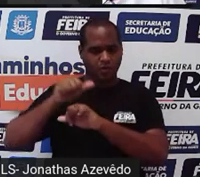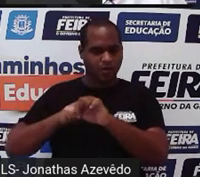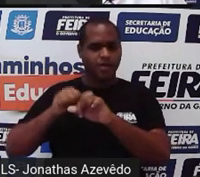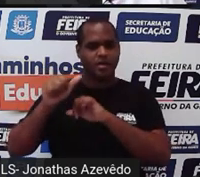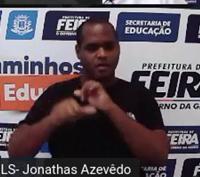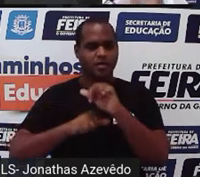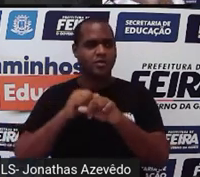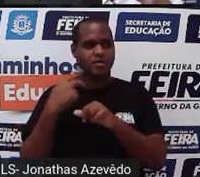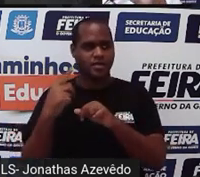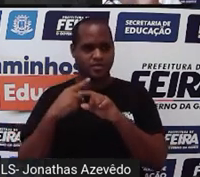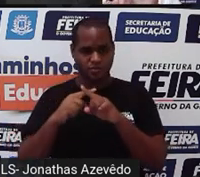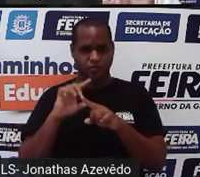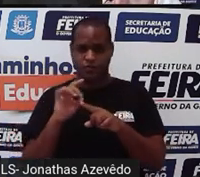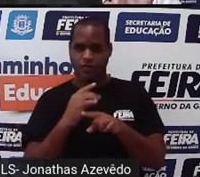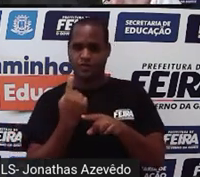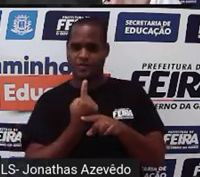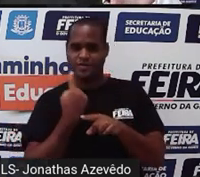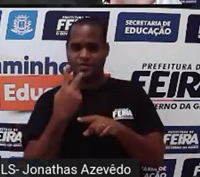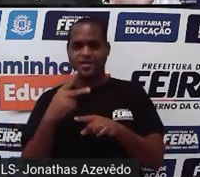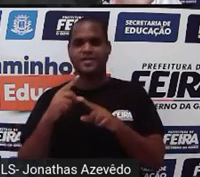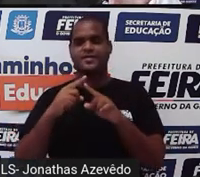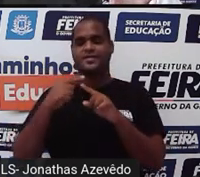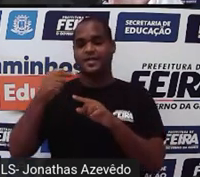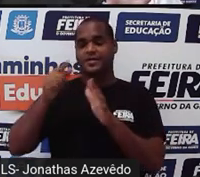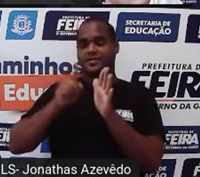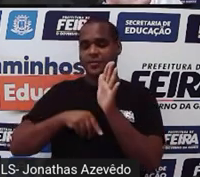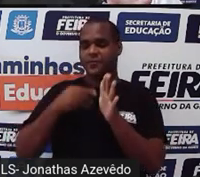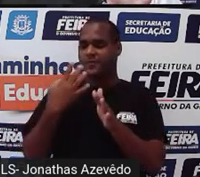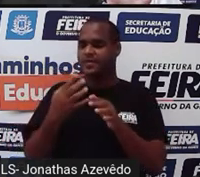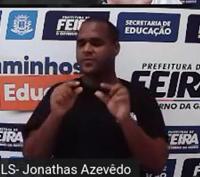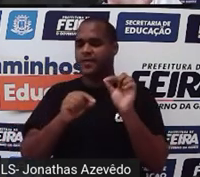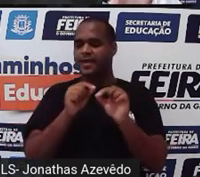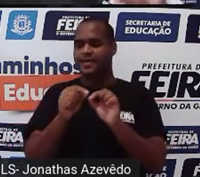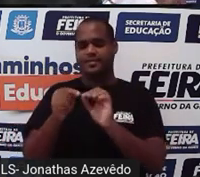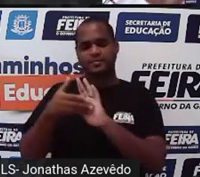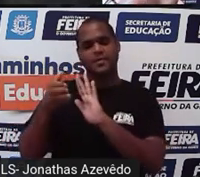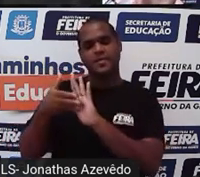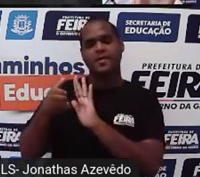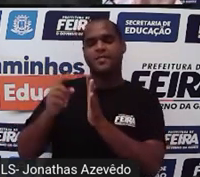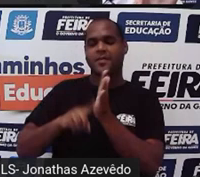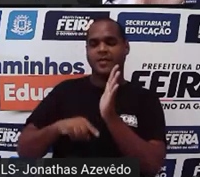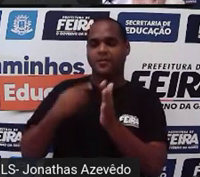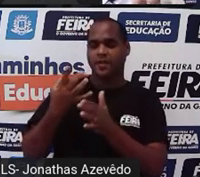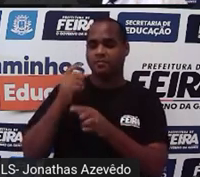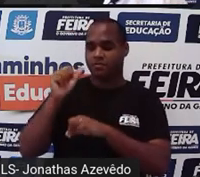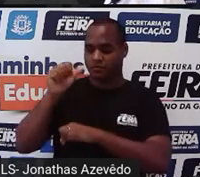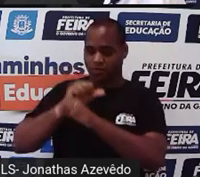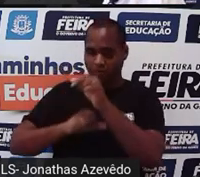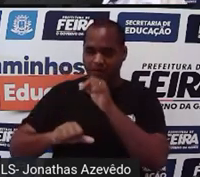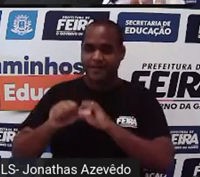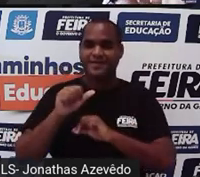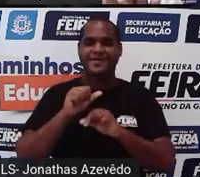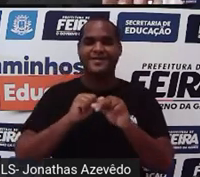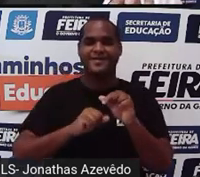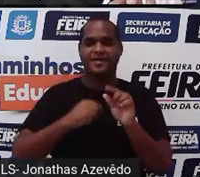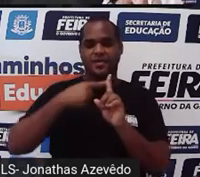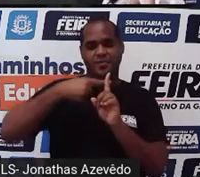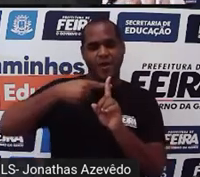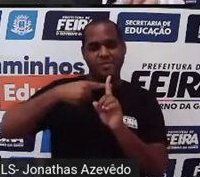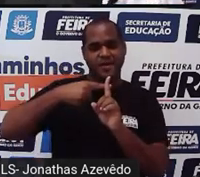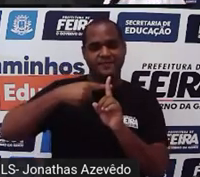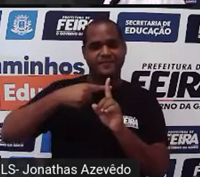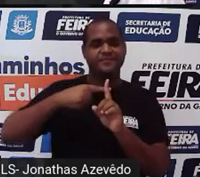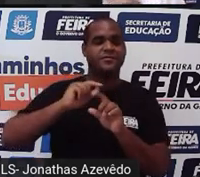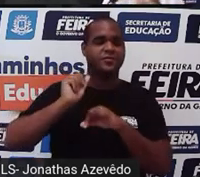para os ficar sozinho então fica 7 - 4 o que que vem para cá -4 e quando muda de lado inverso da operação tava mais